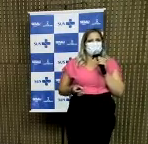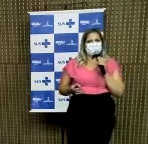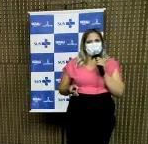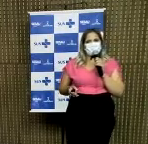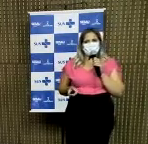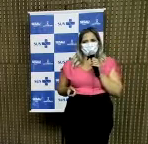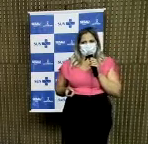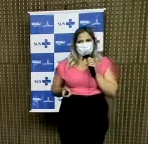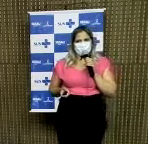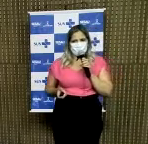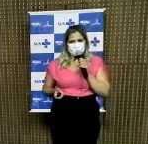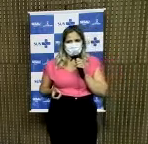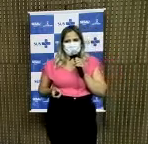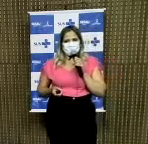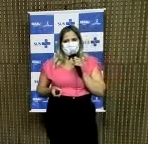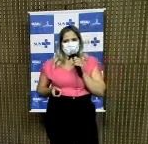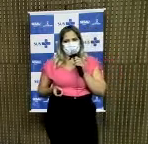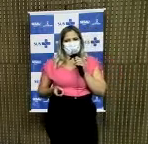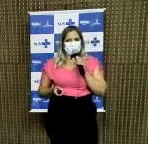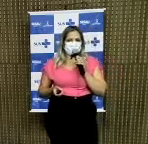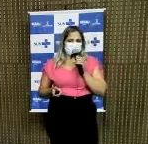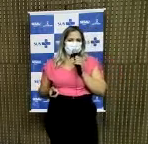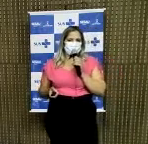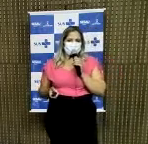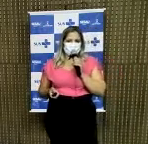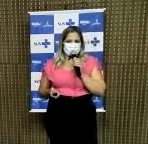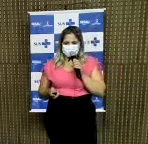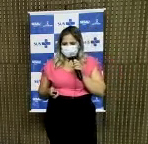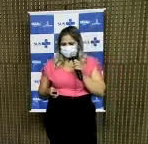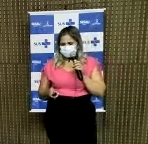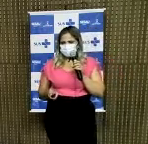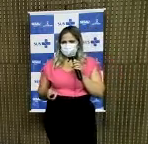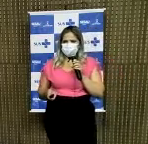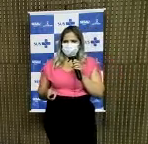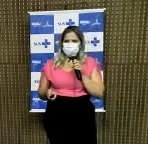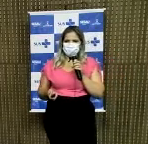a gente tem constantemente, né? Principalmente de educação permanente.